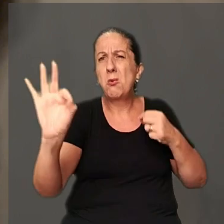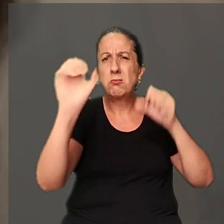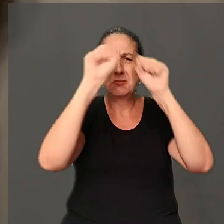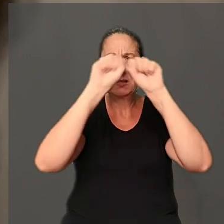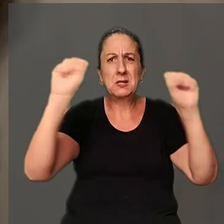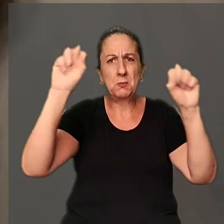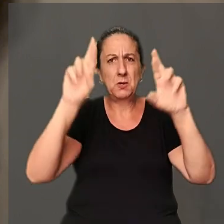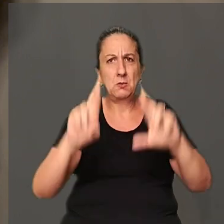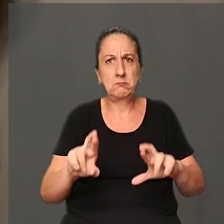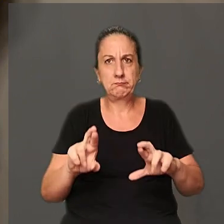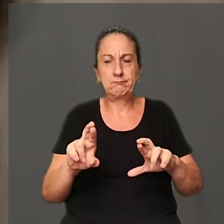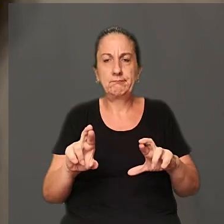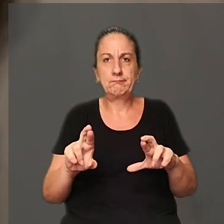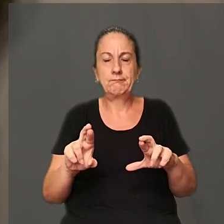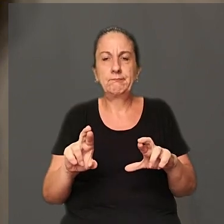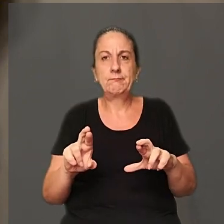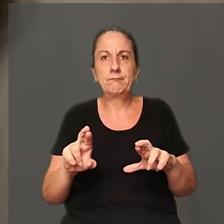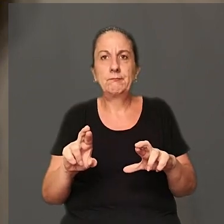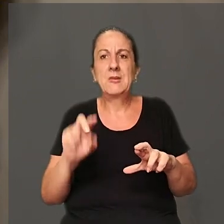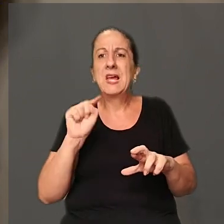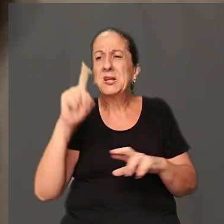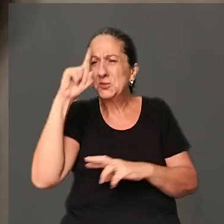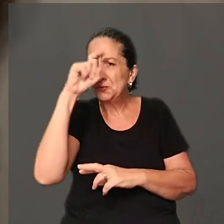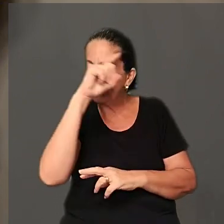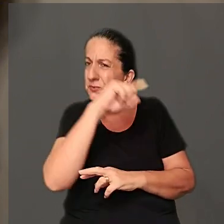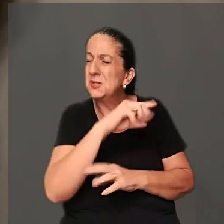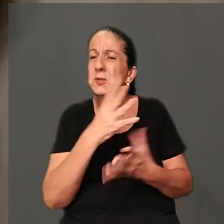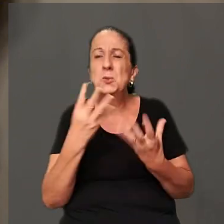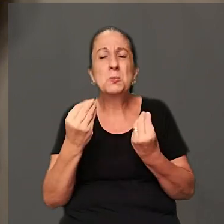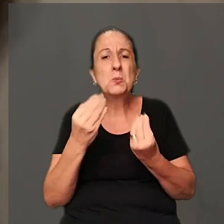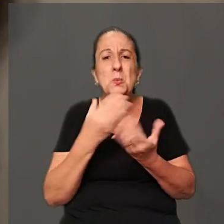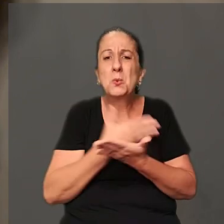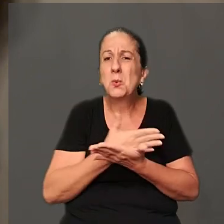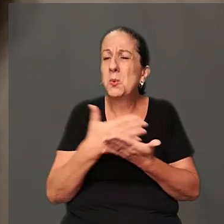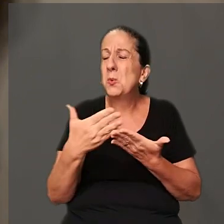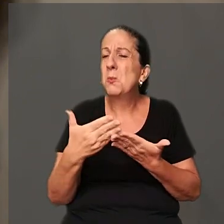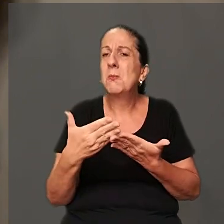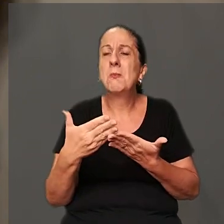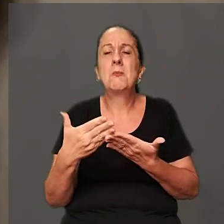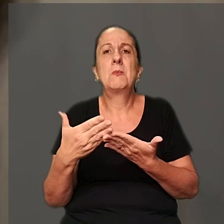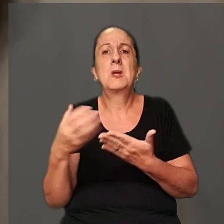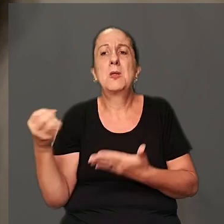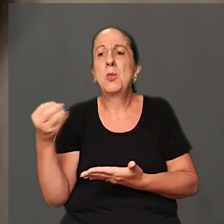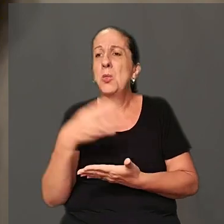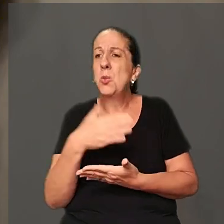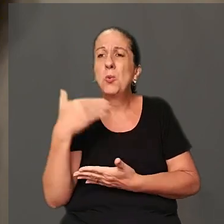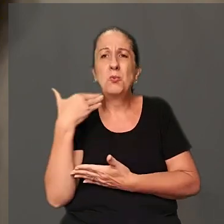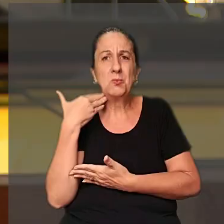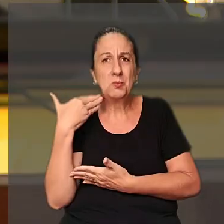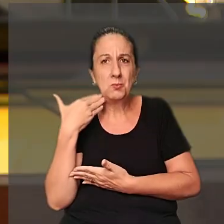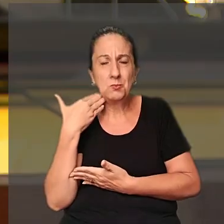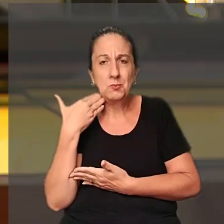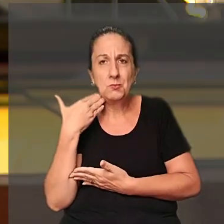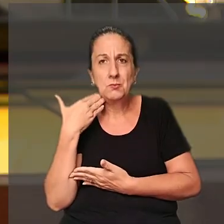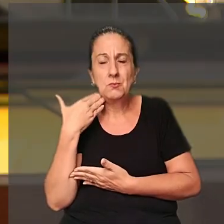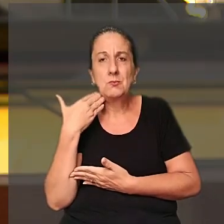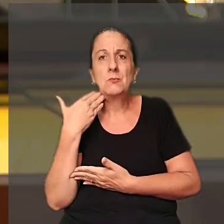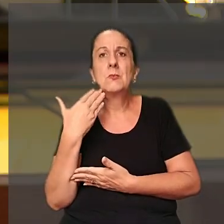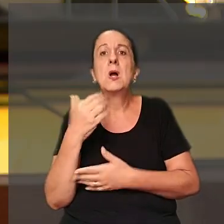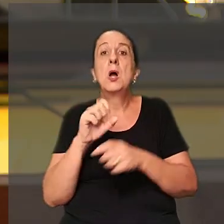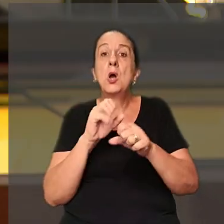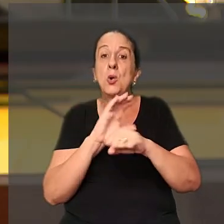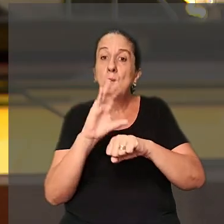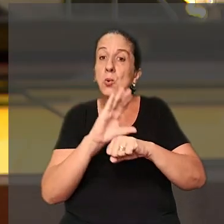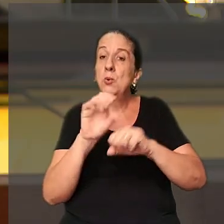Regional. E aquilo dificultava muito o início desse novo magistrado. Os cursos de